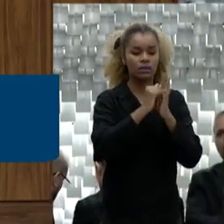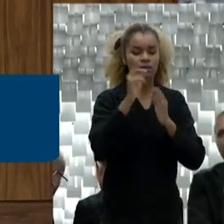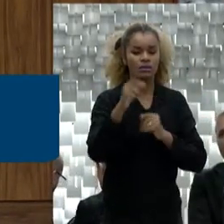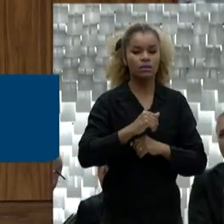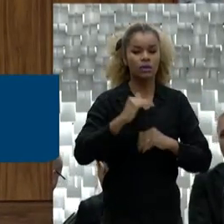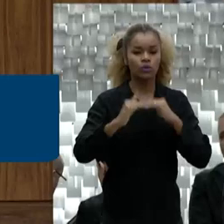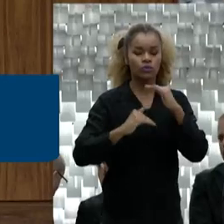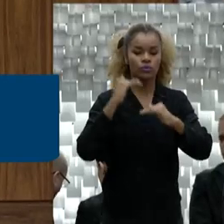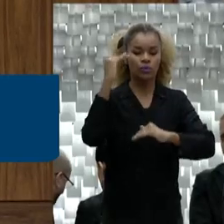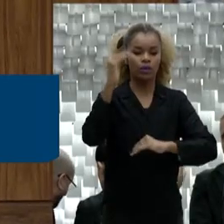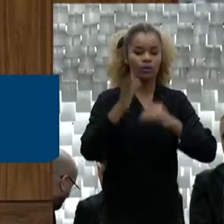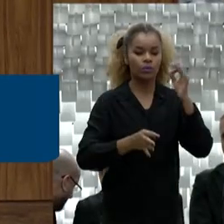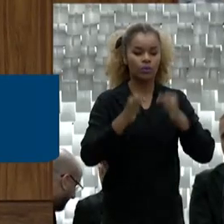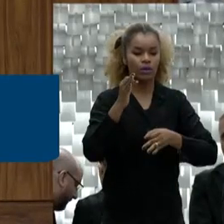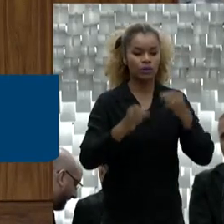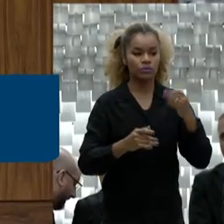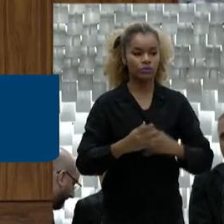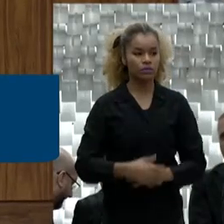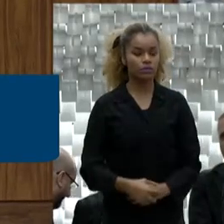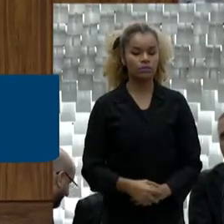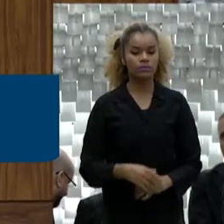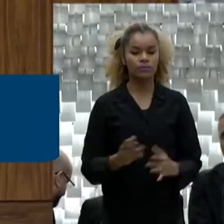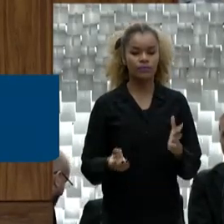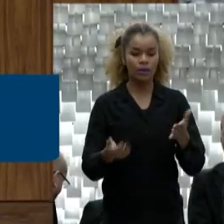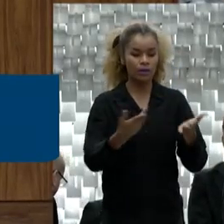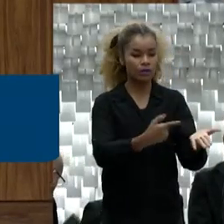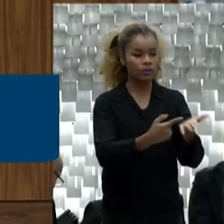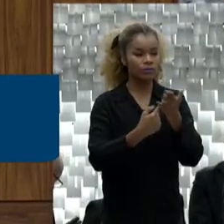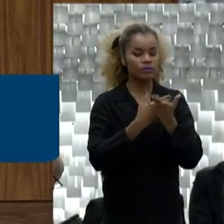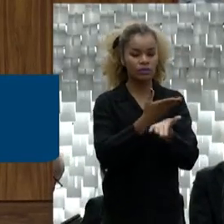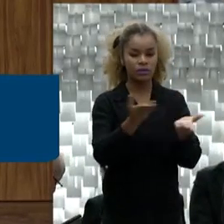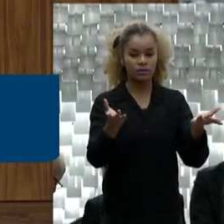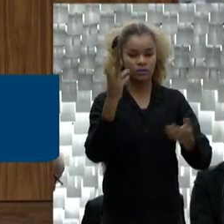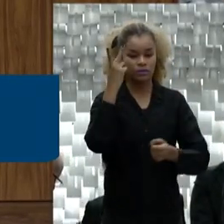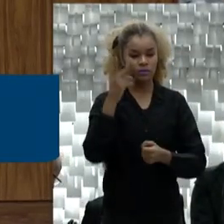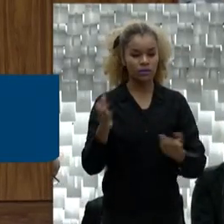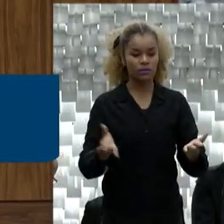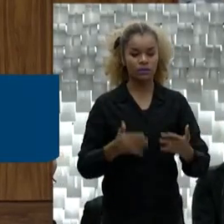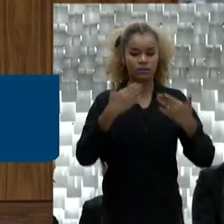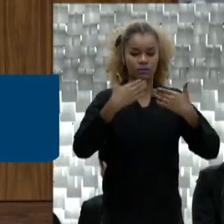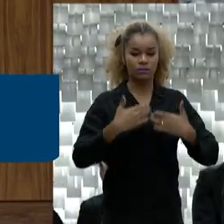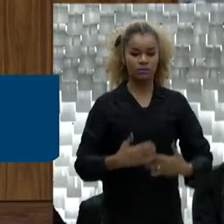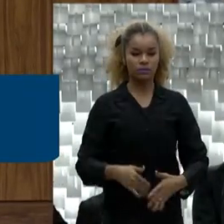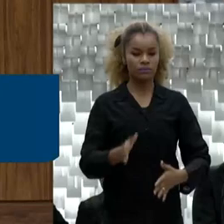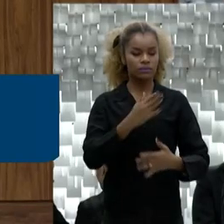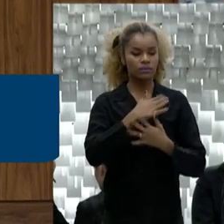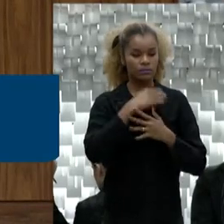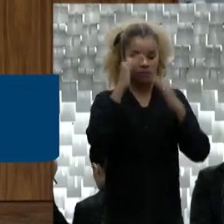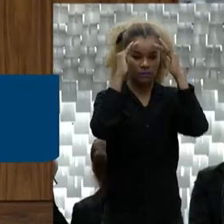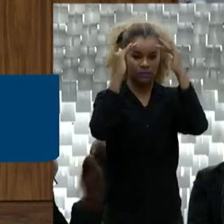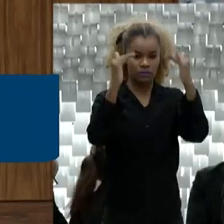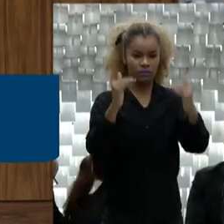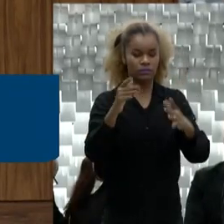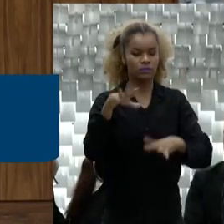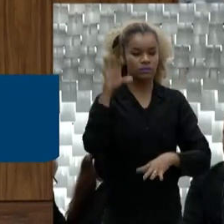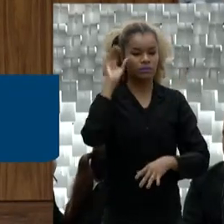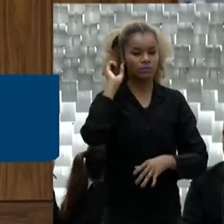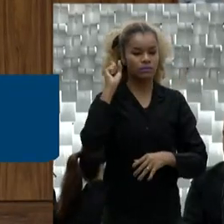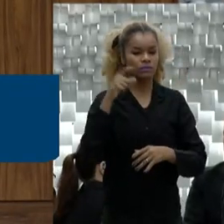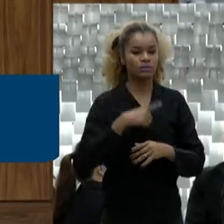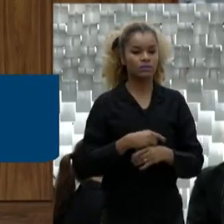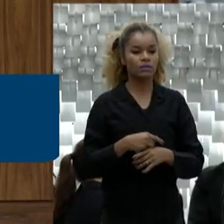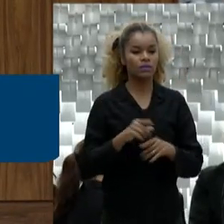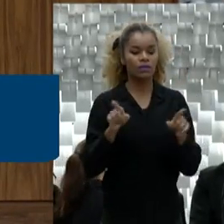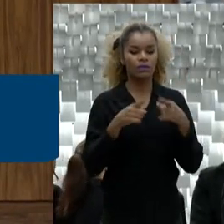Superior Tribunal de Justiça. Convido os presentes para, em posição de respeito, ouvirem o